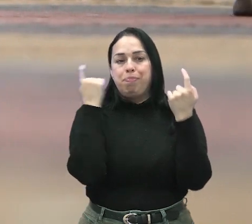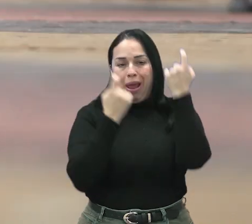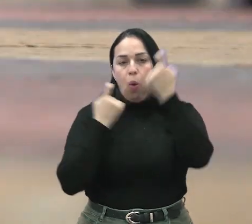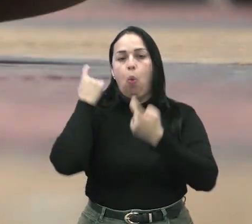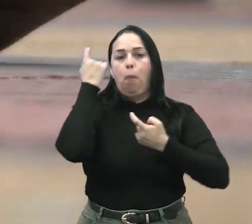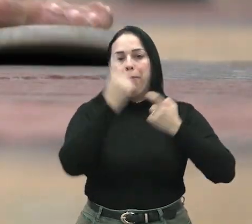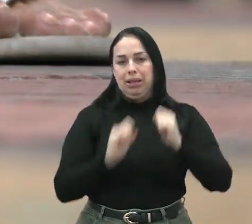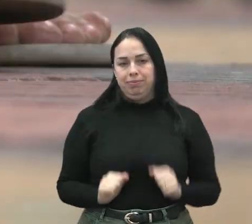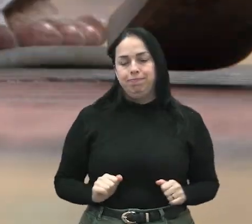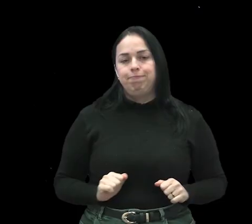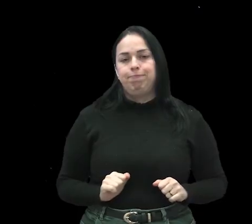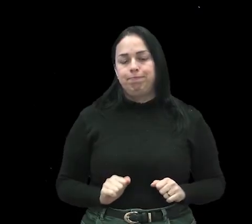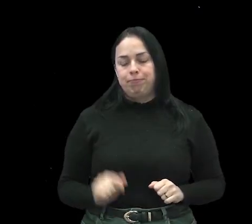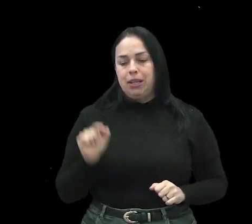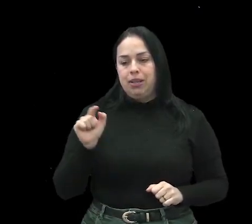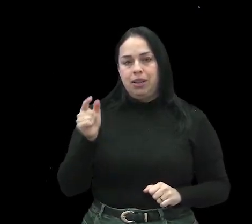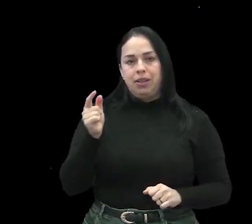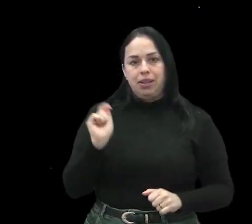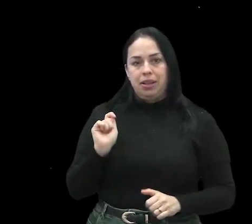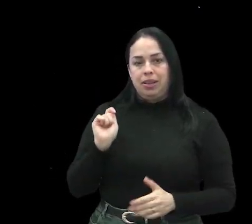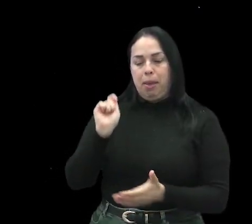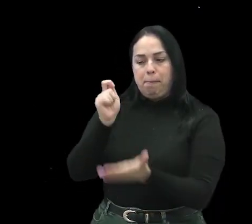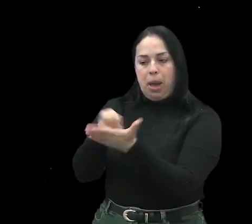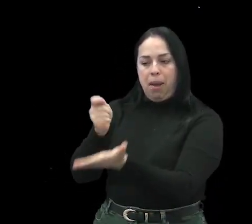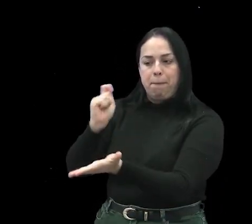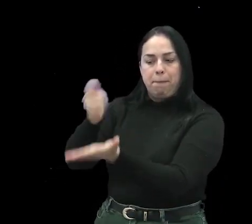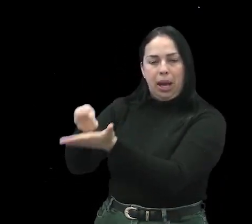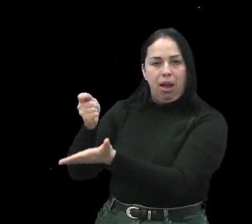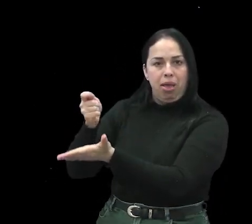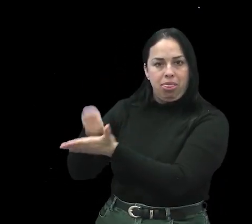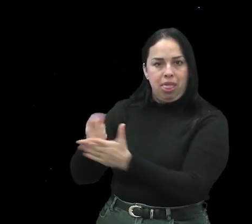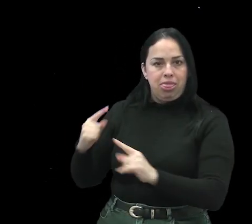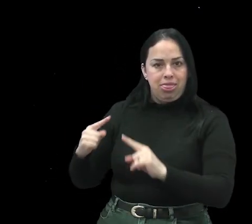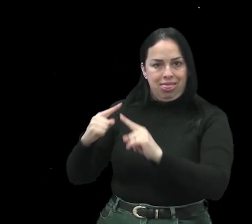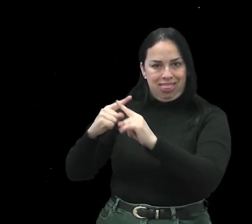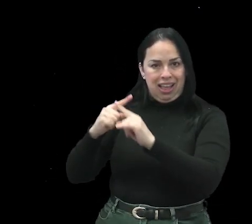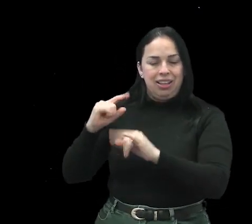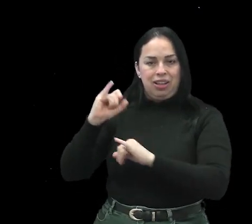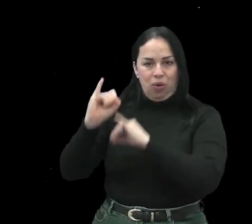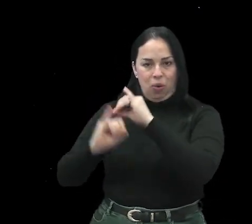dado preocupante. A maior parte do dinheiro depositado em casas de